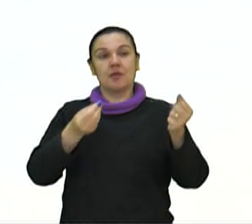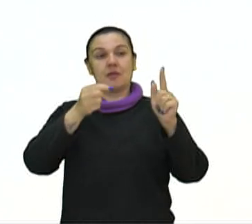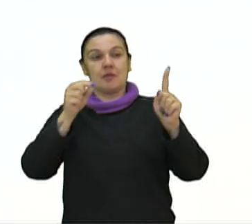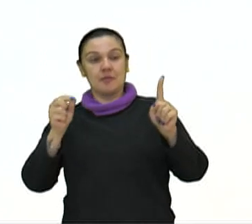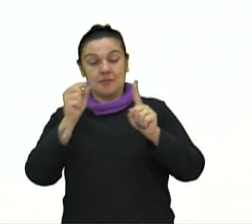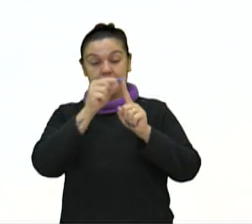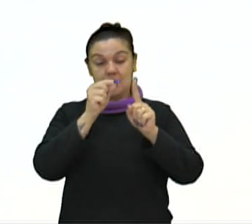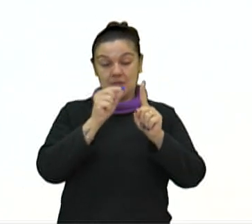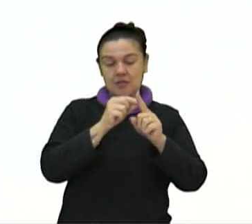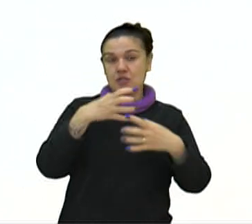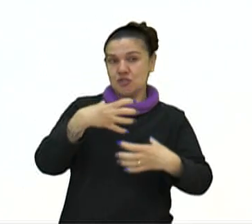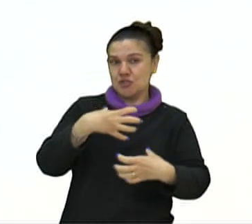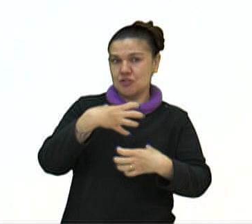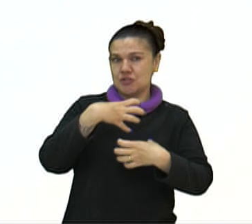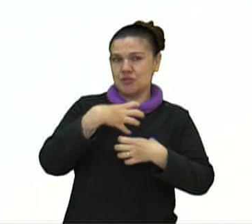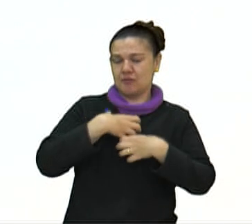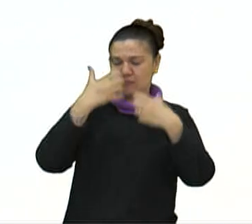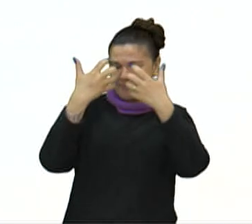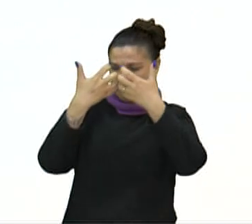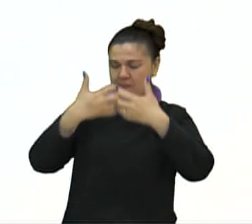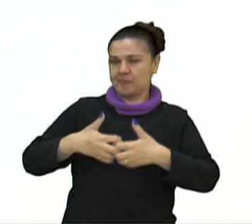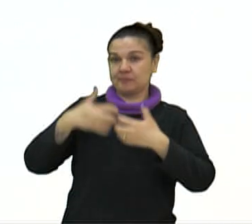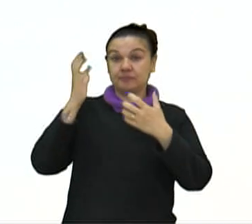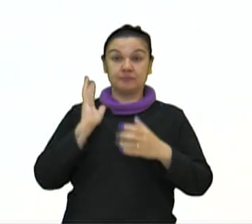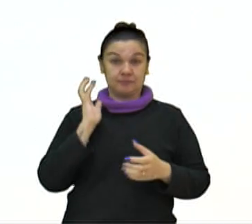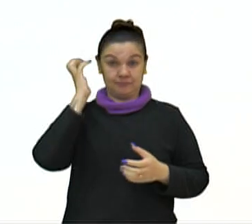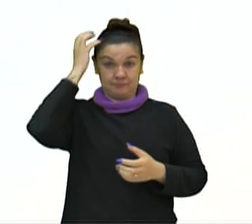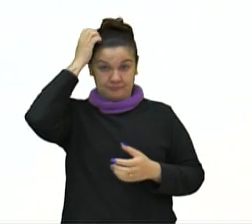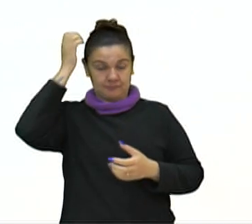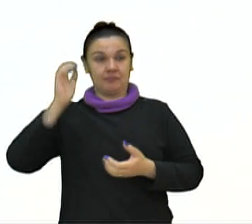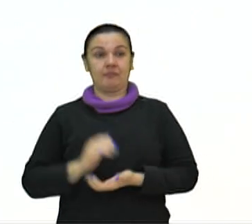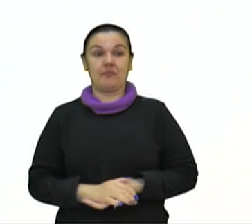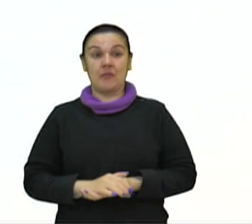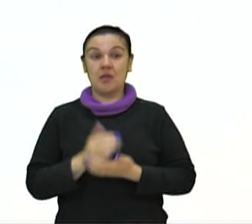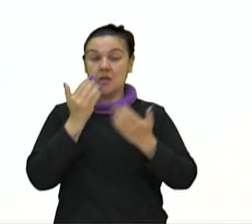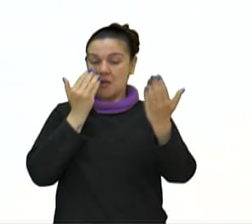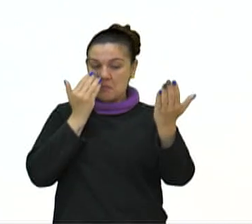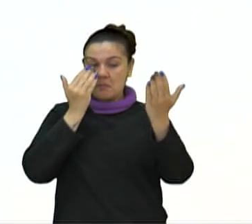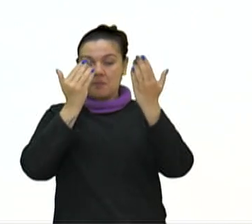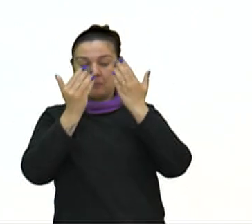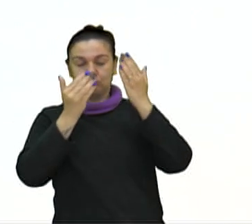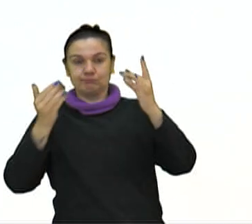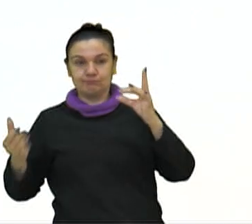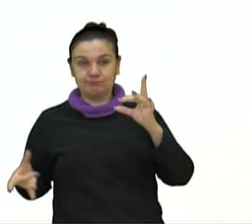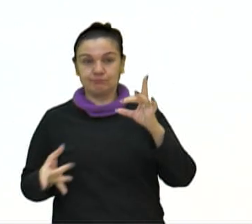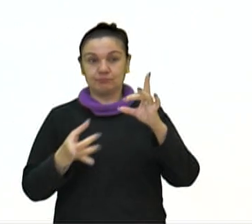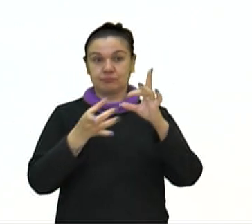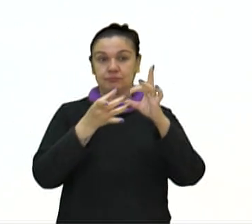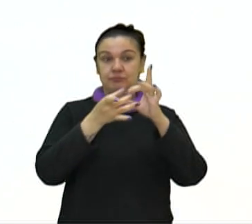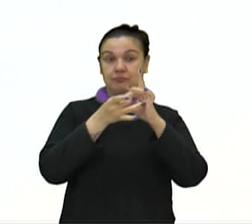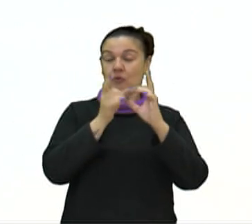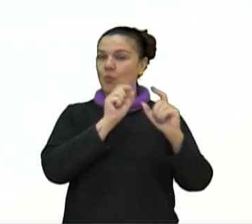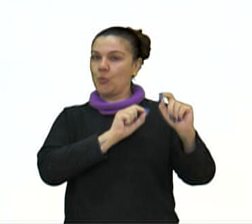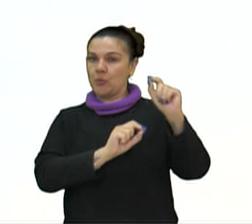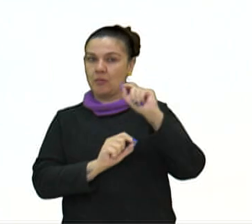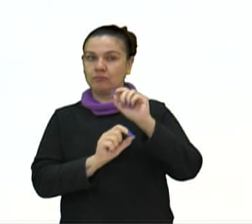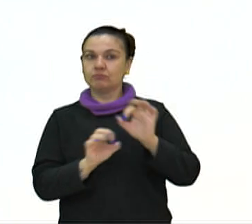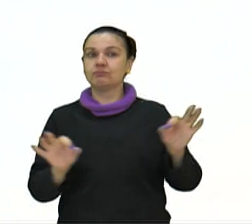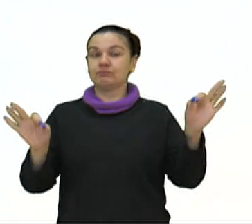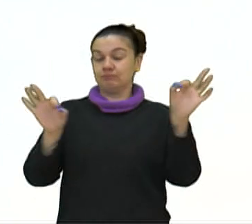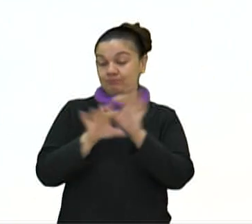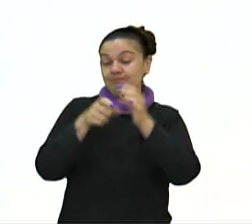atributo e modo no pensamento de Spinoza. Analisar a conciliação entre